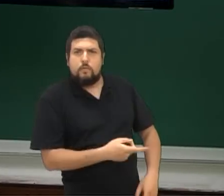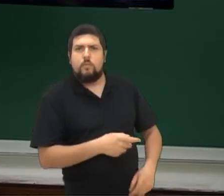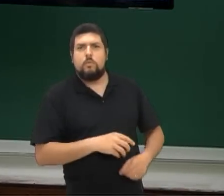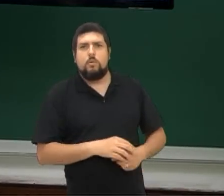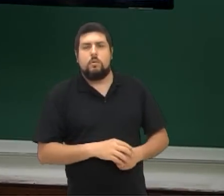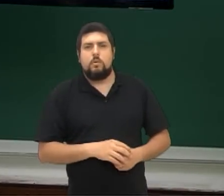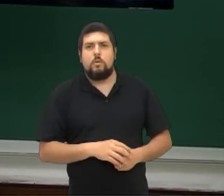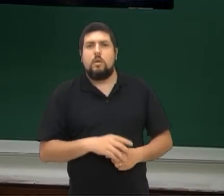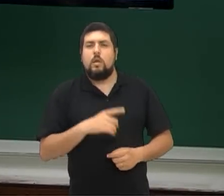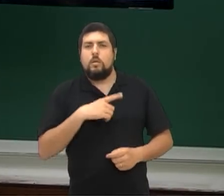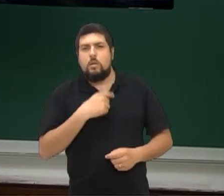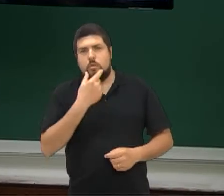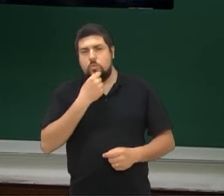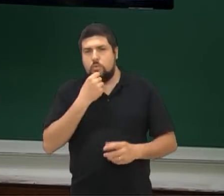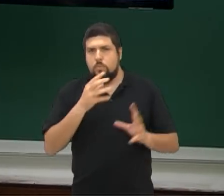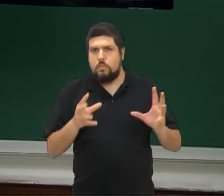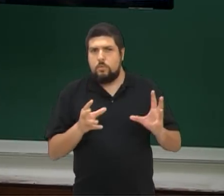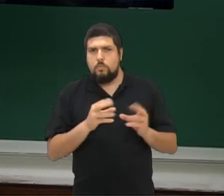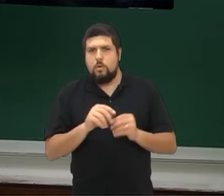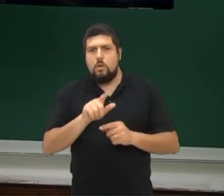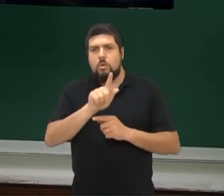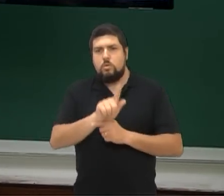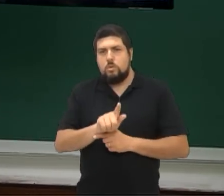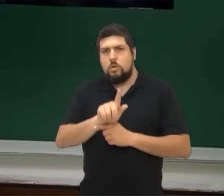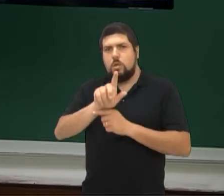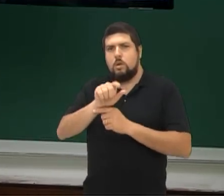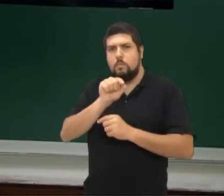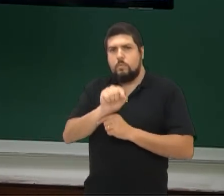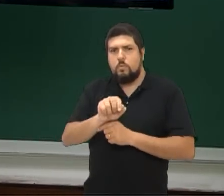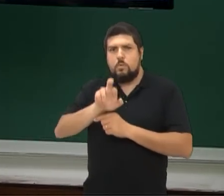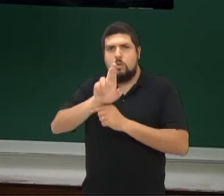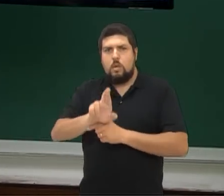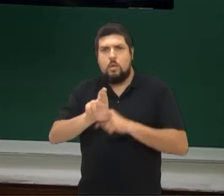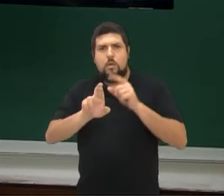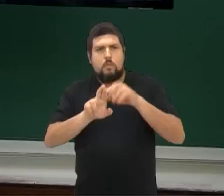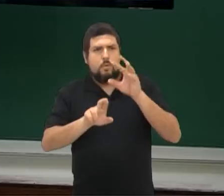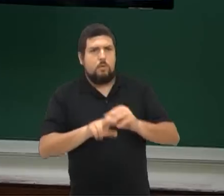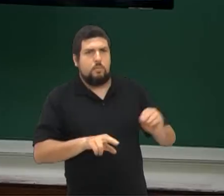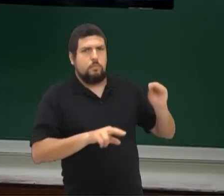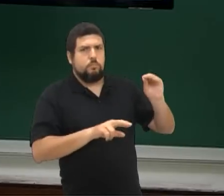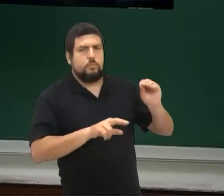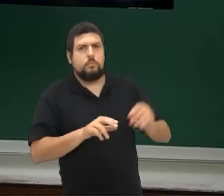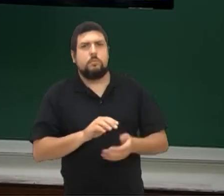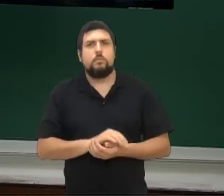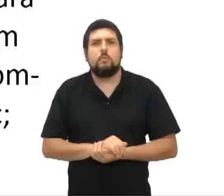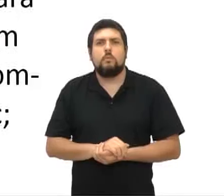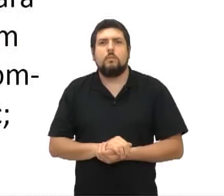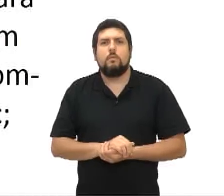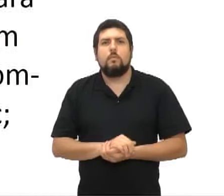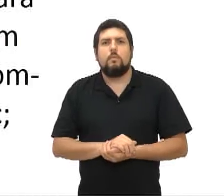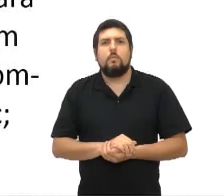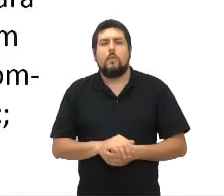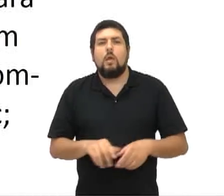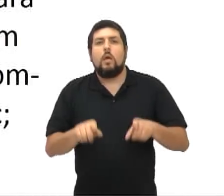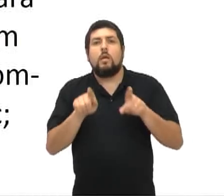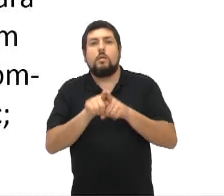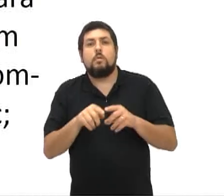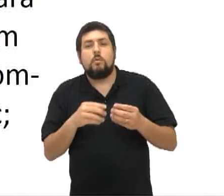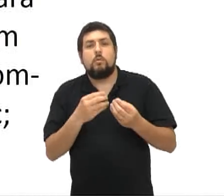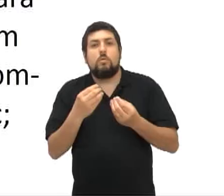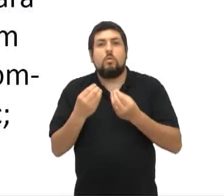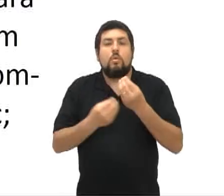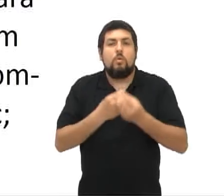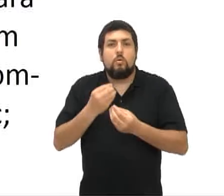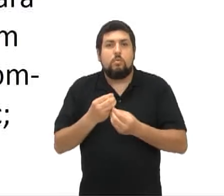um ali que eu não coloquei o nome dele, mas o G.R., né? Coloquei o argumento dele, ele disse isso, para ela